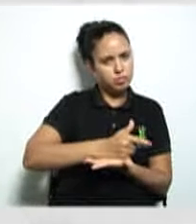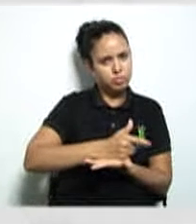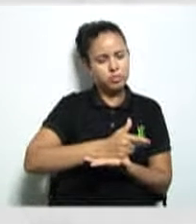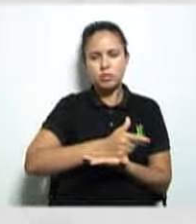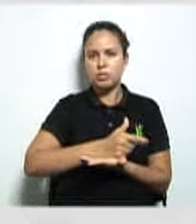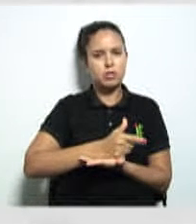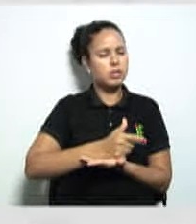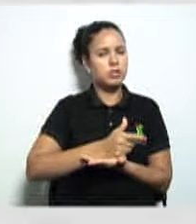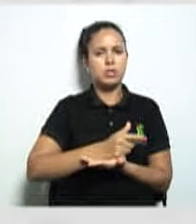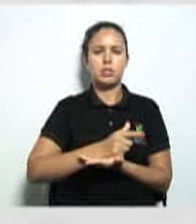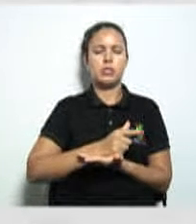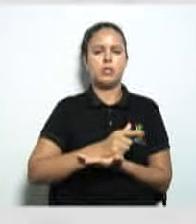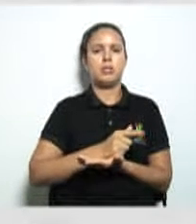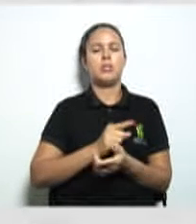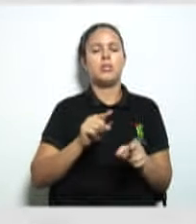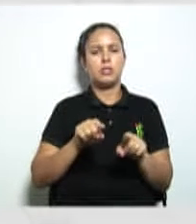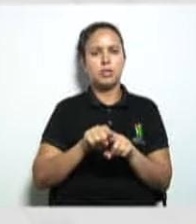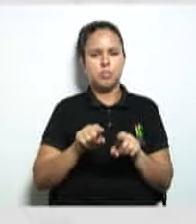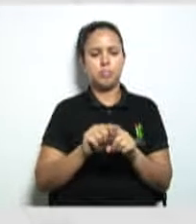a ser de